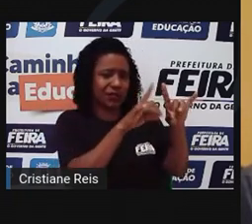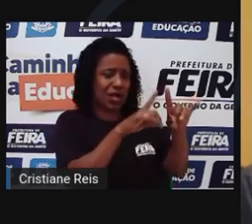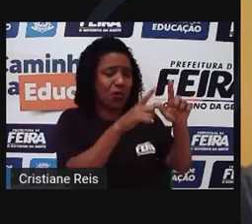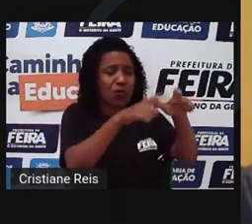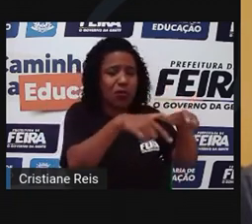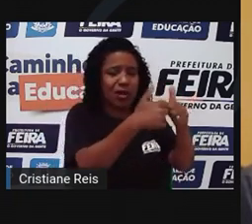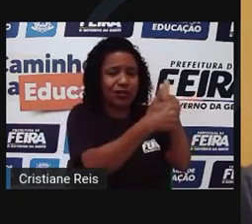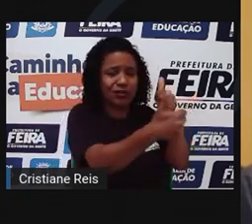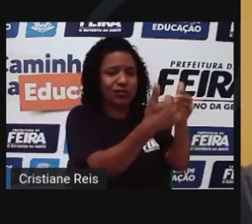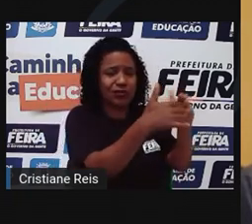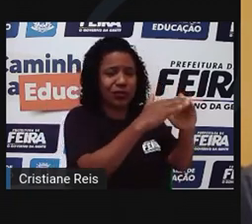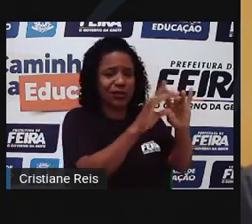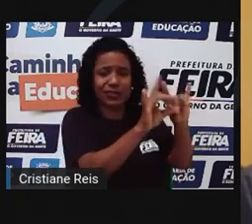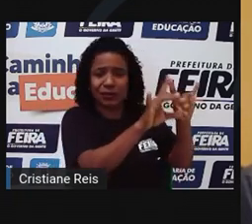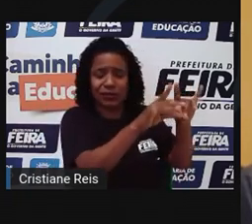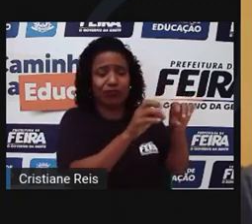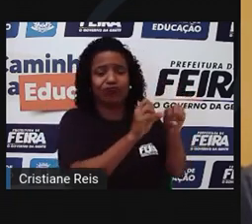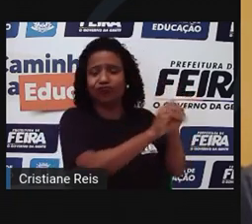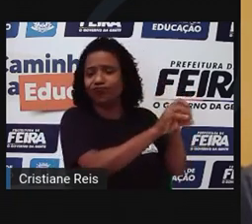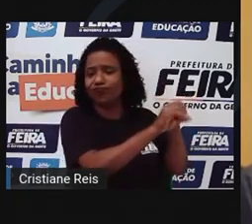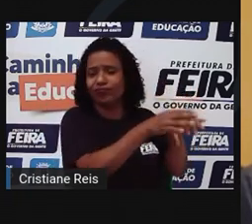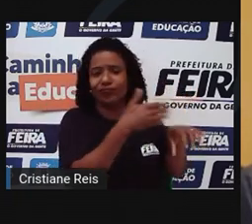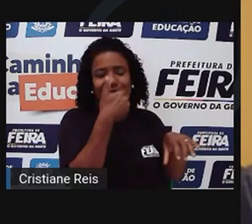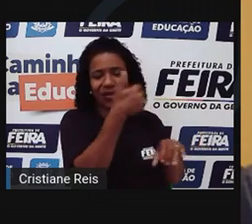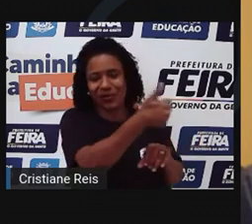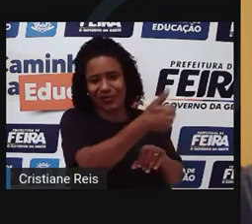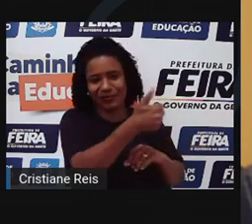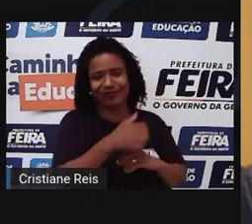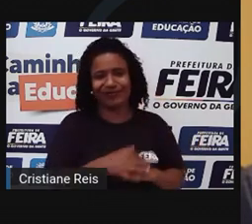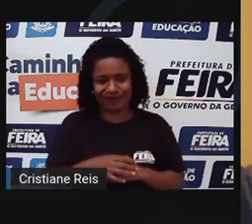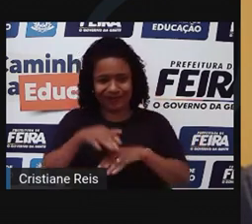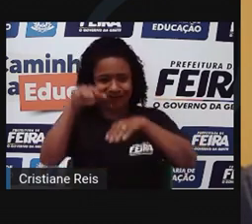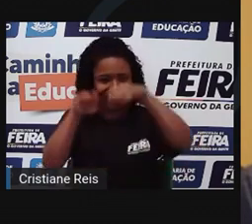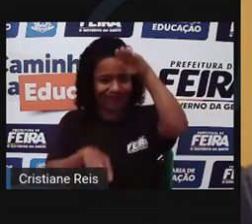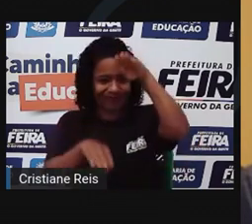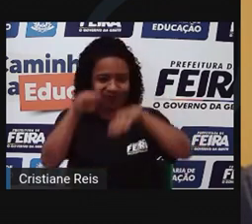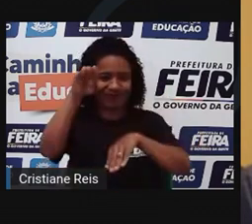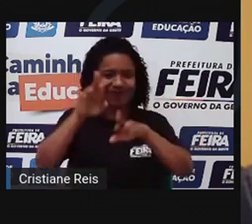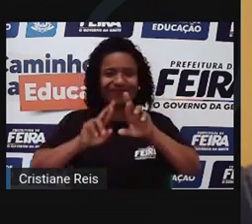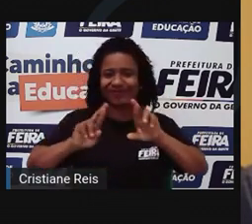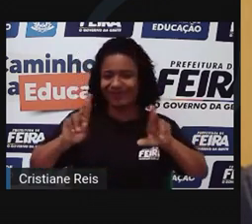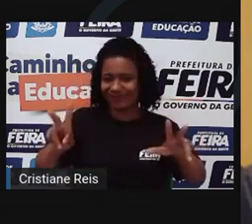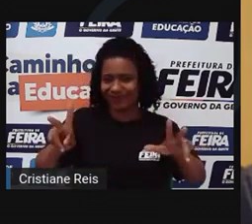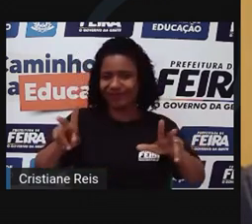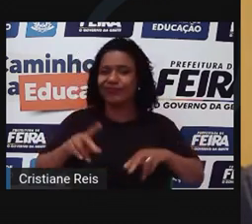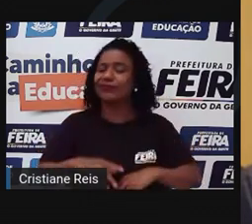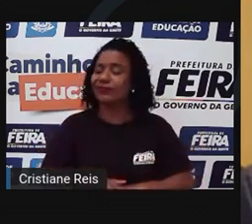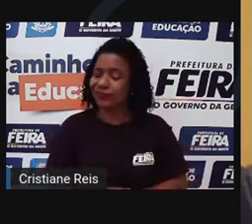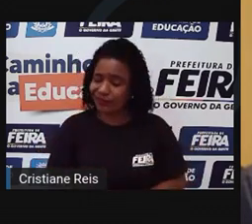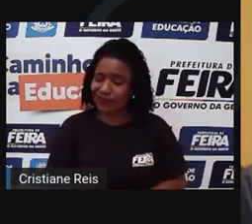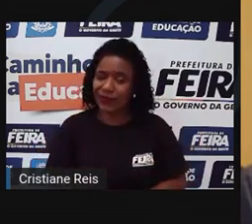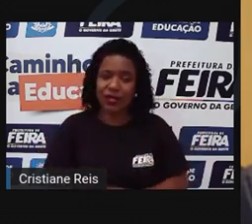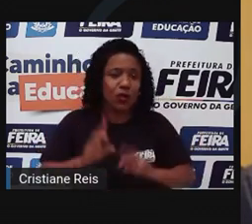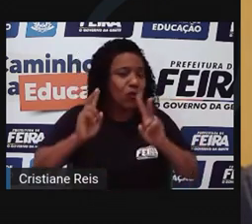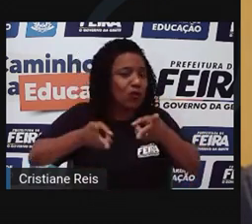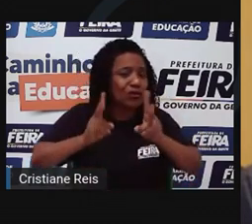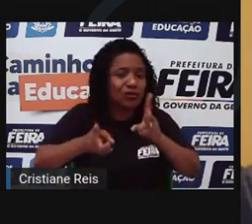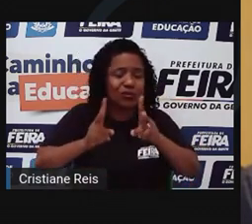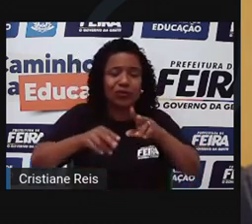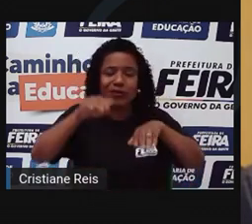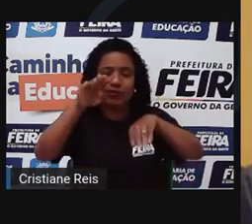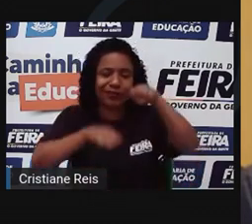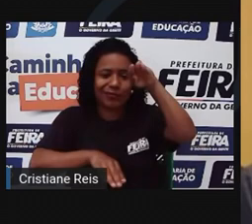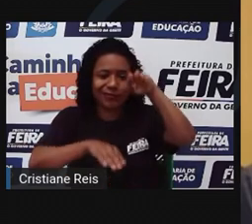é fácil reduzir a desigualdade. A desigualdade só está aí, no Brasil como um todo, e nas escolas, porque as pessoas estão